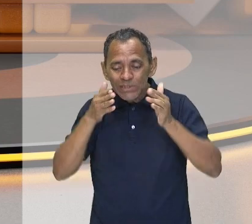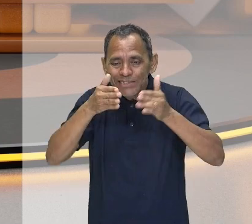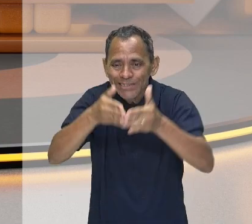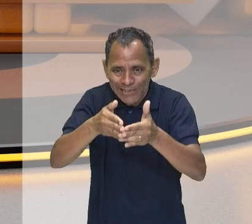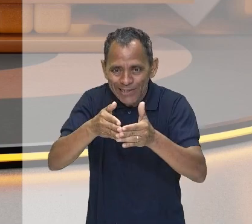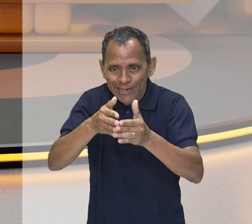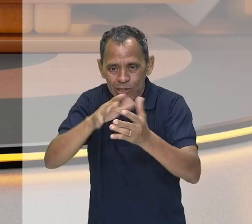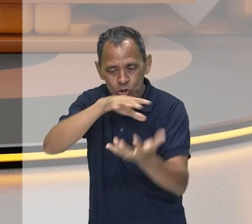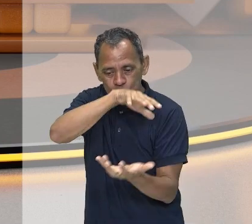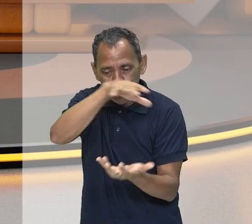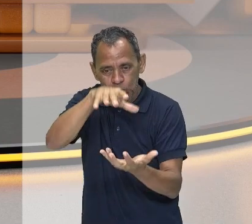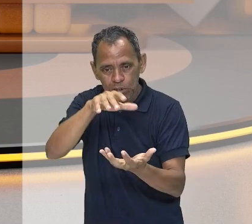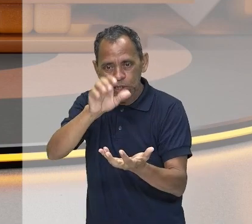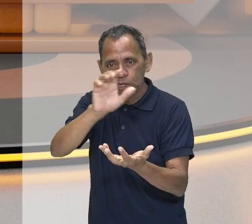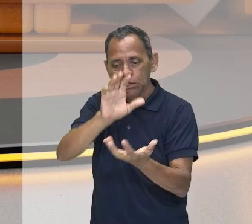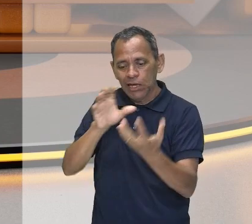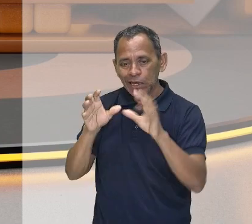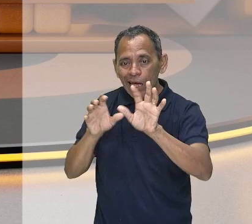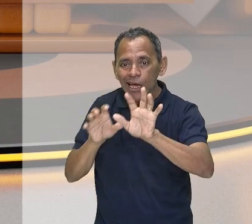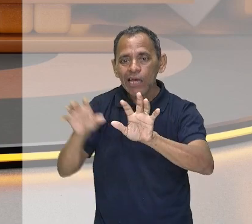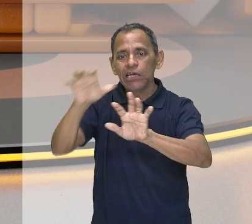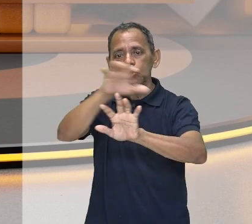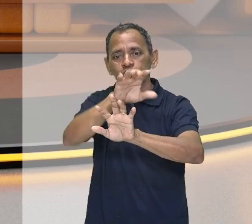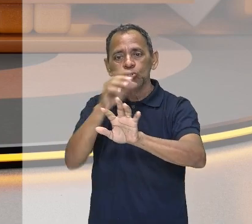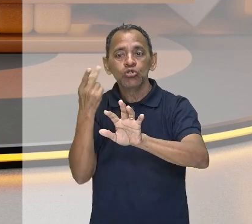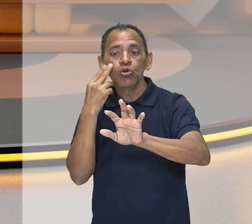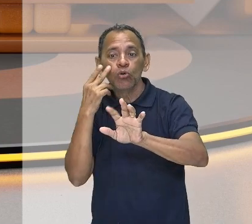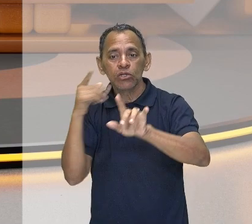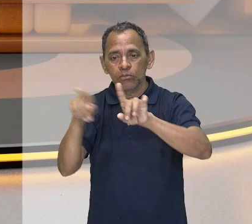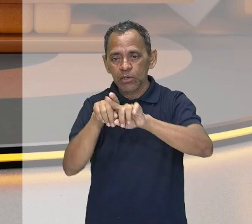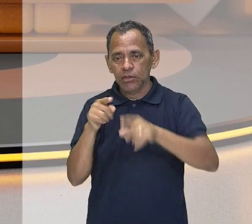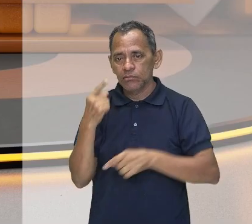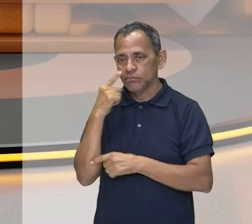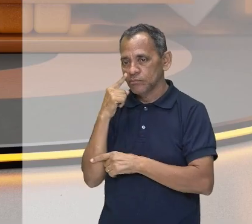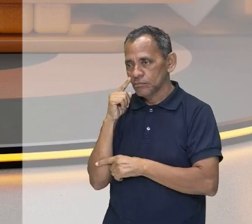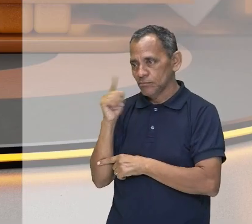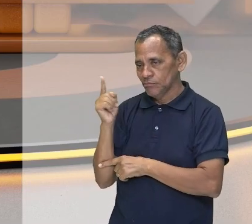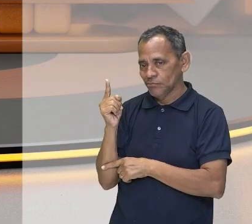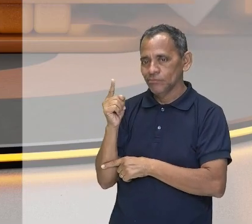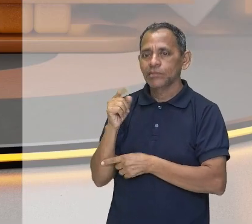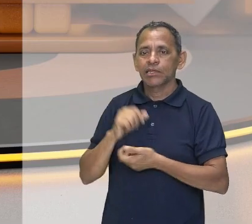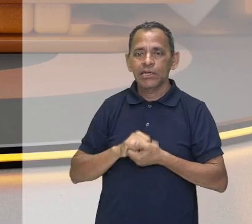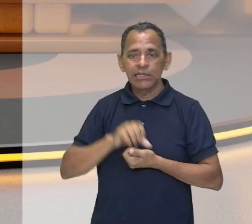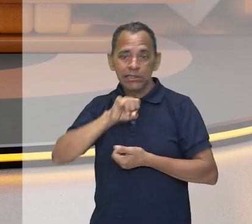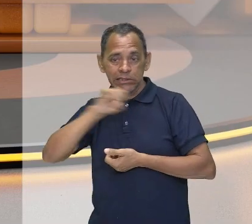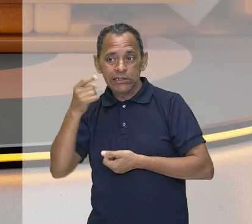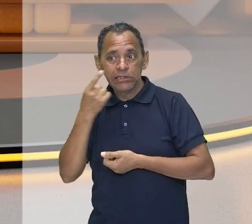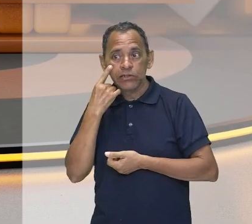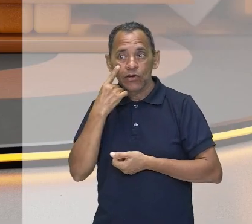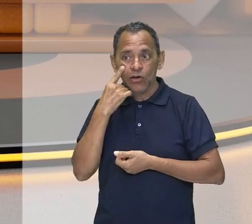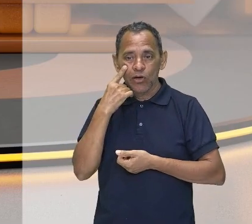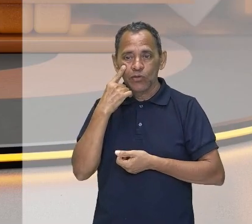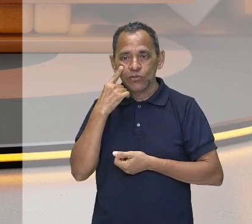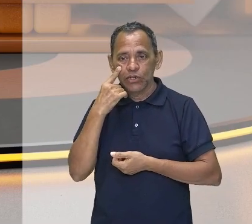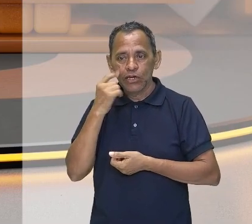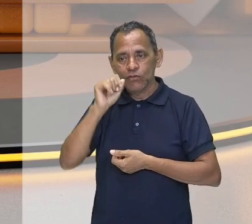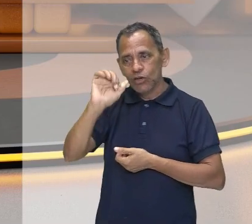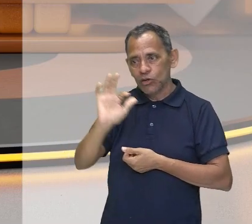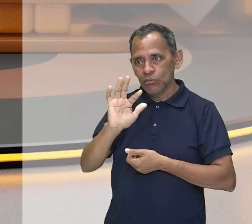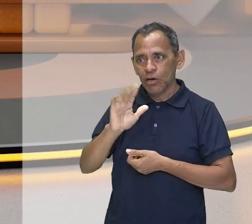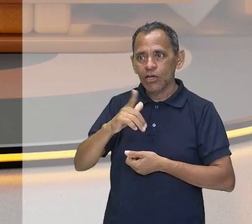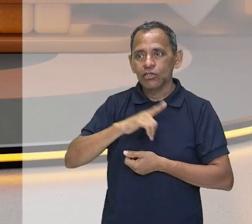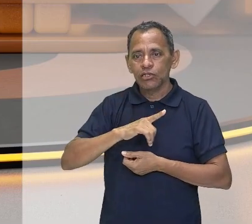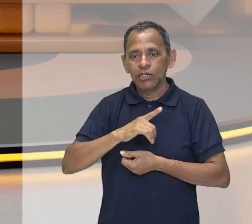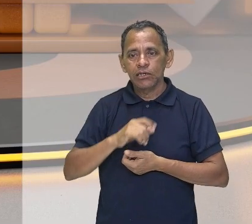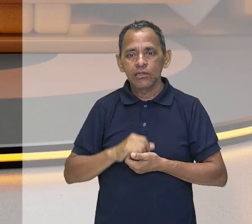mais comuns. Olha como fica aqui quando a gente observa a nossa imagem. A gente observa que aonde a